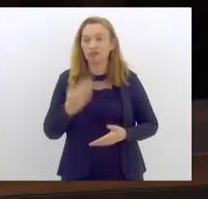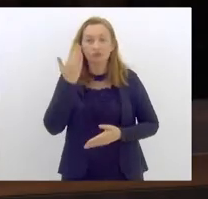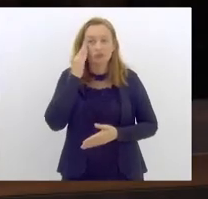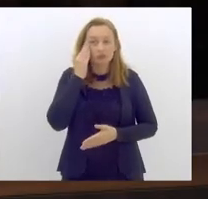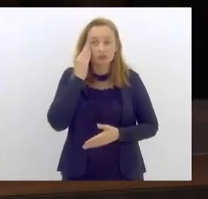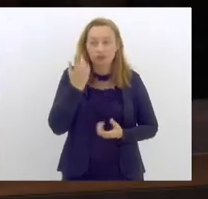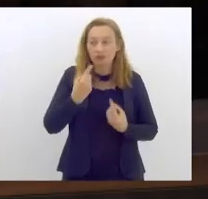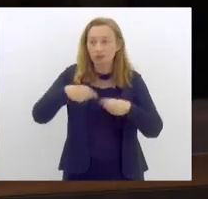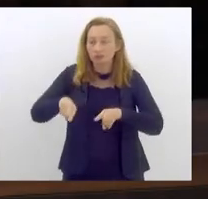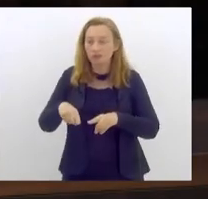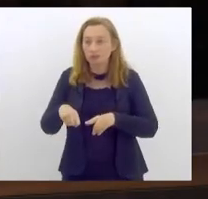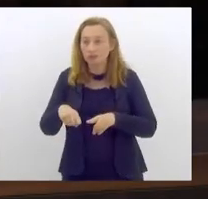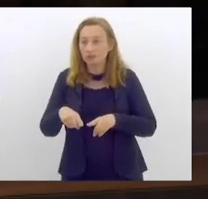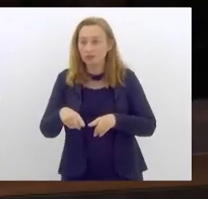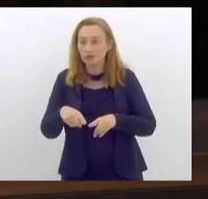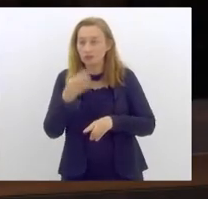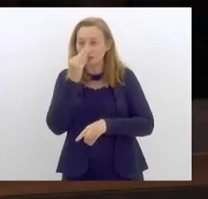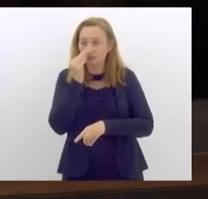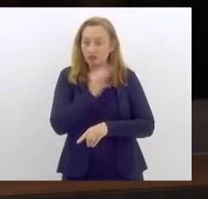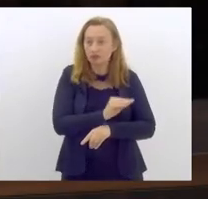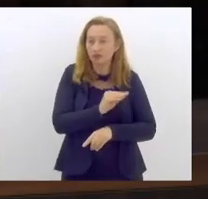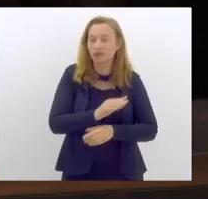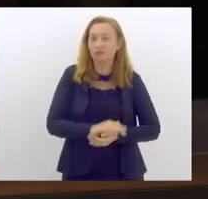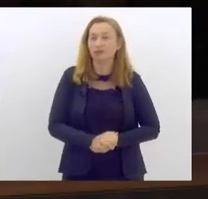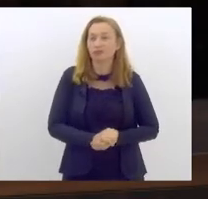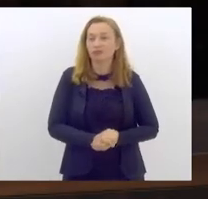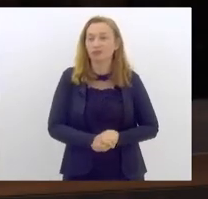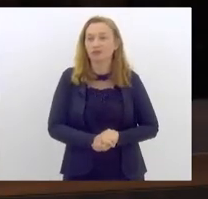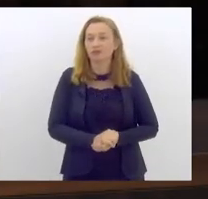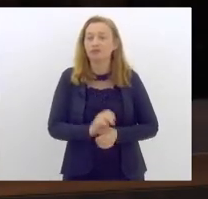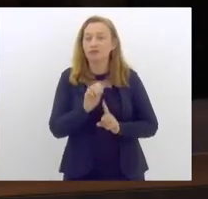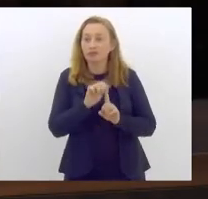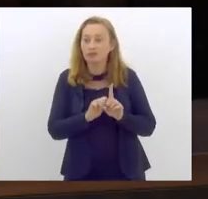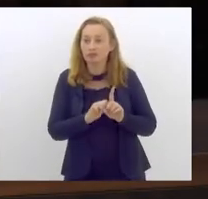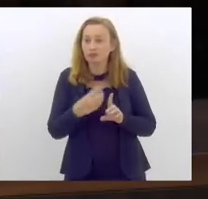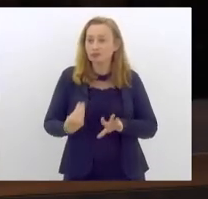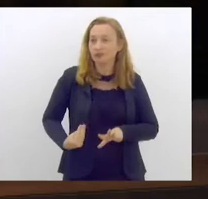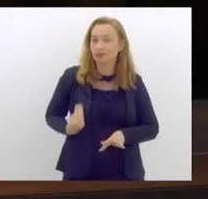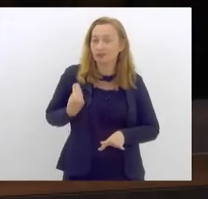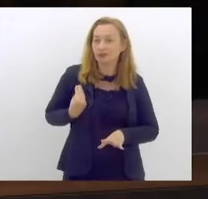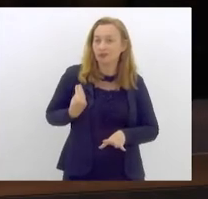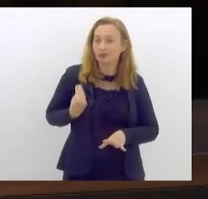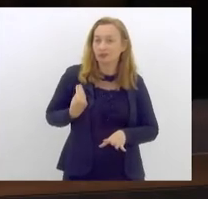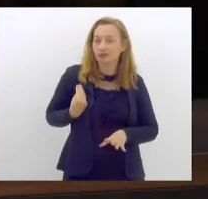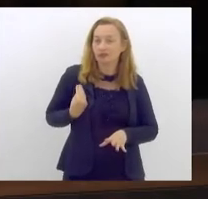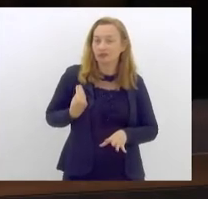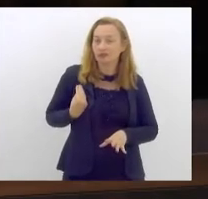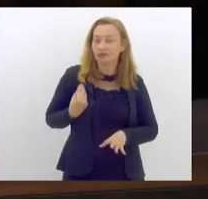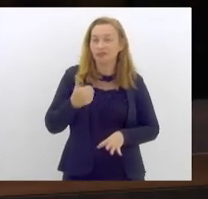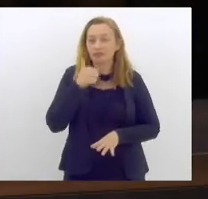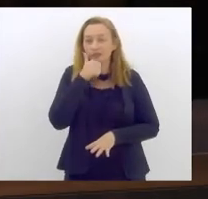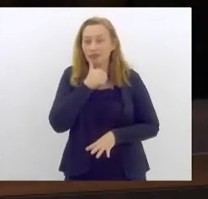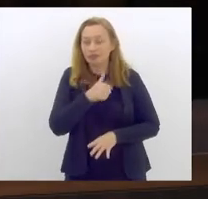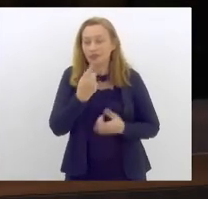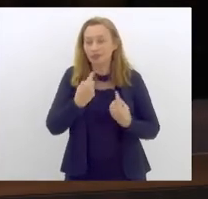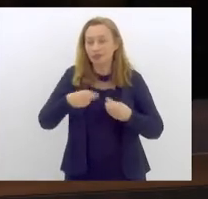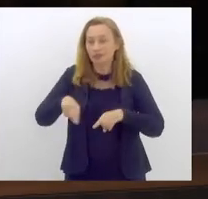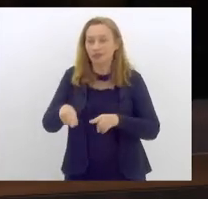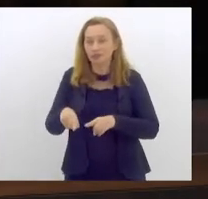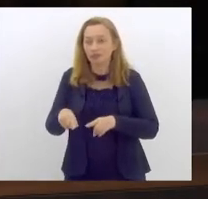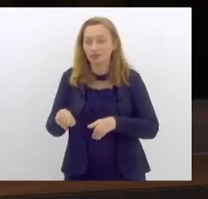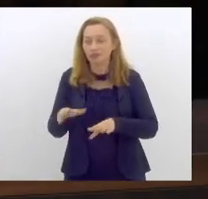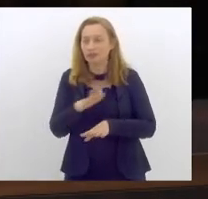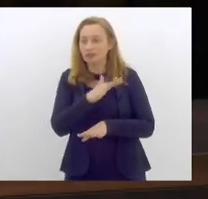contra distância e é o mês sobretudo da vida das mulheres contra